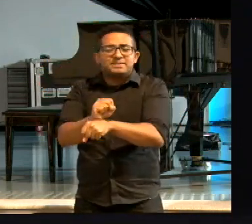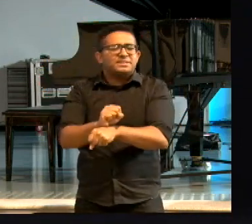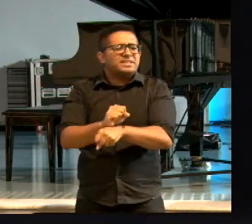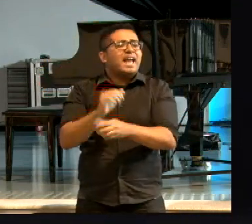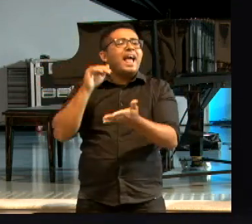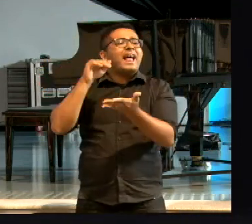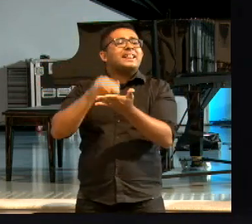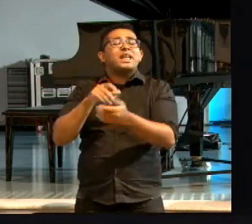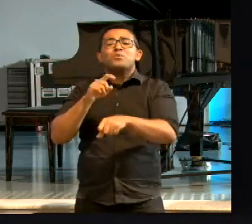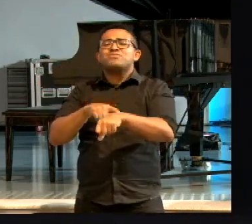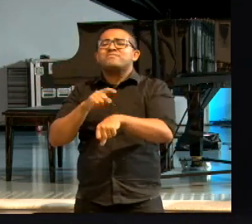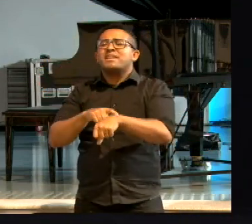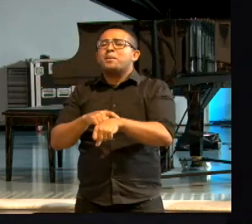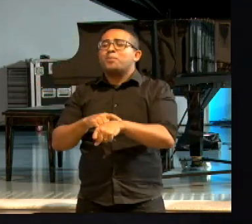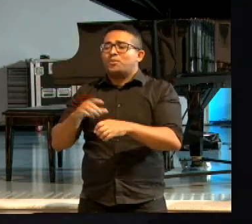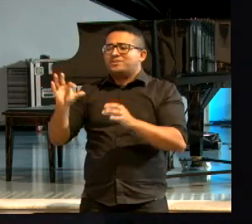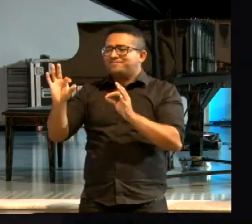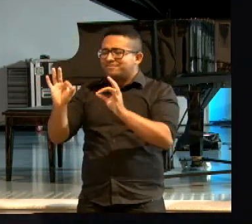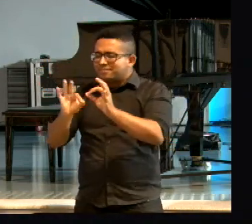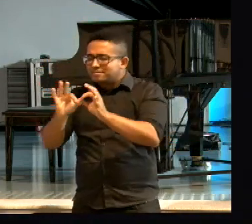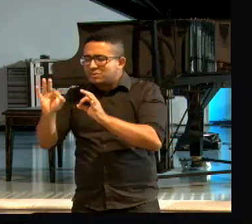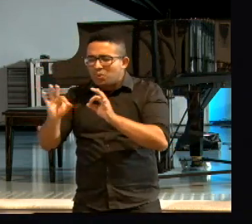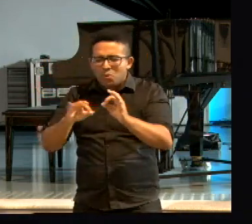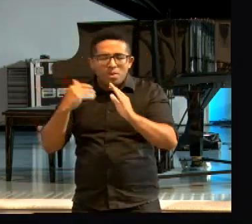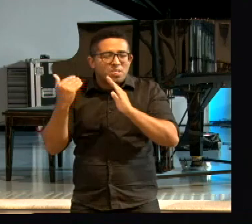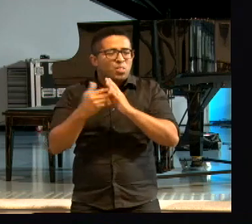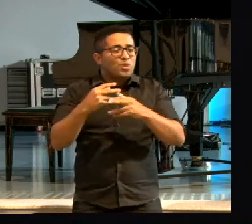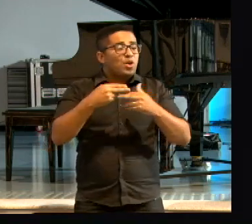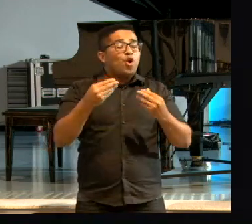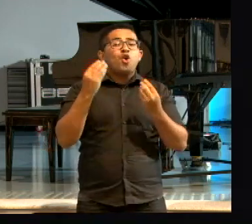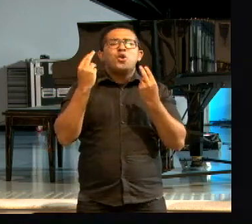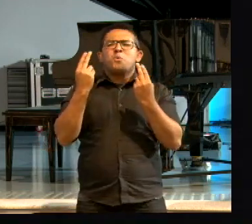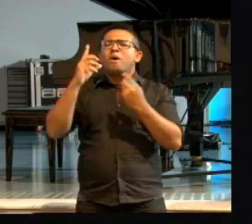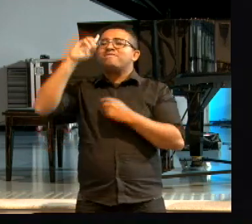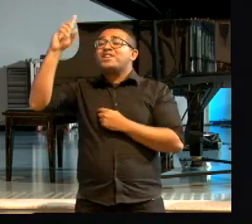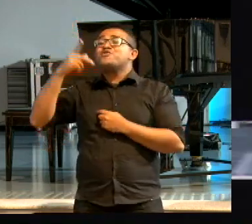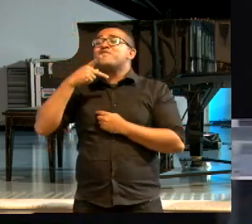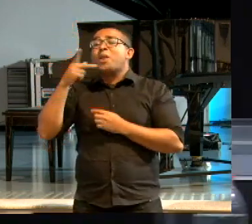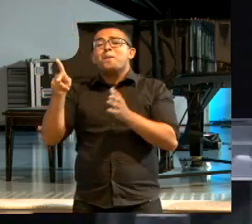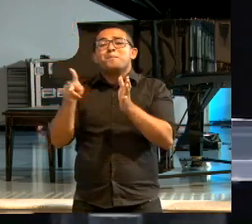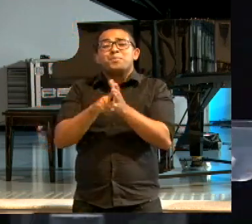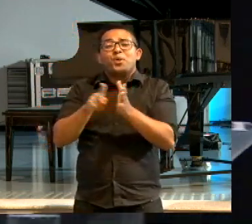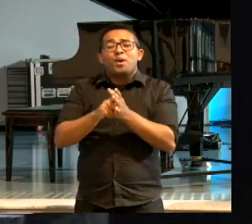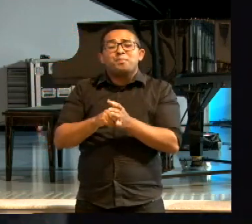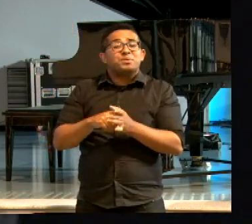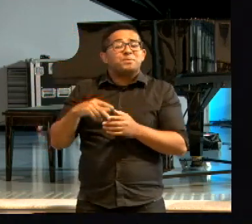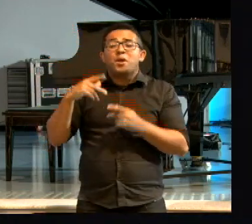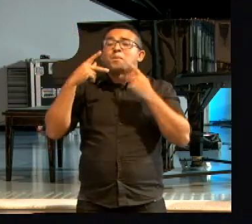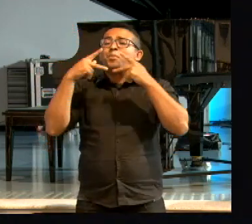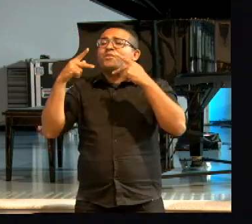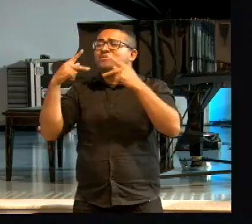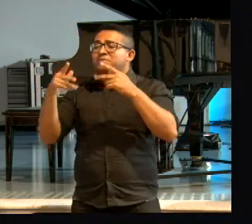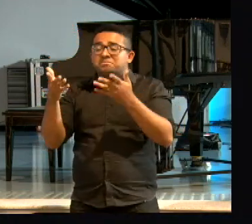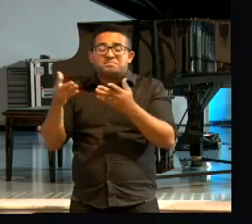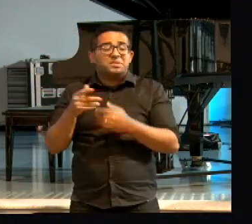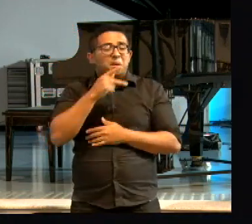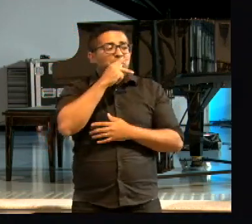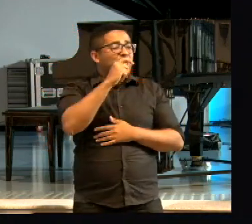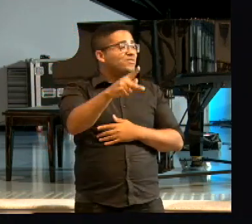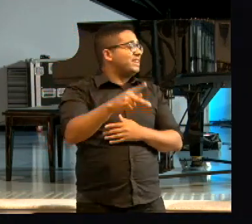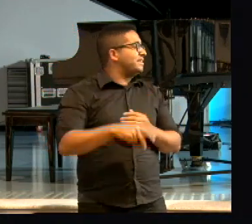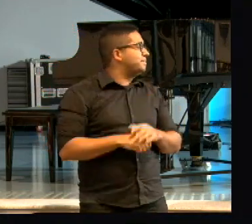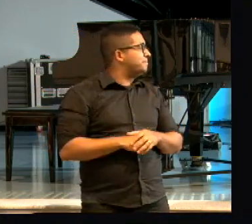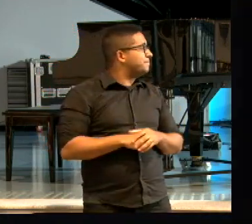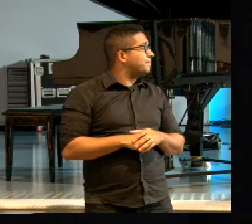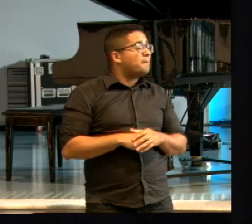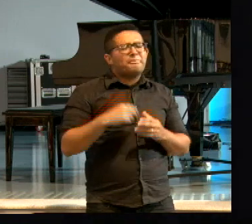o tempo da restauração de todas as coisas, como falou Deus pela boca dos seus santos servos, os profetas. Em outras palavras, a